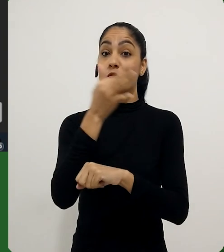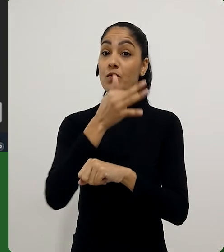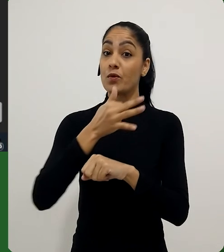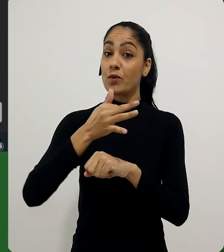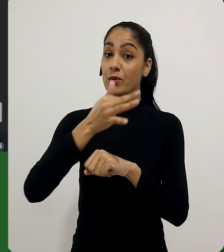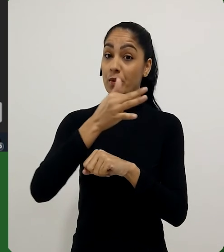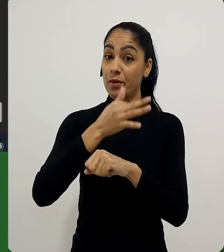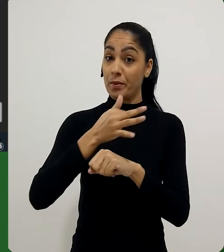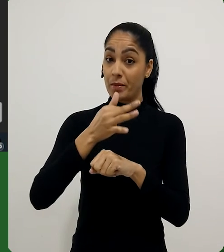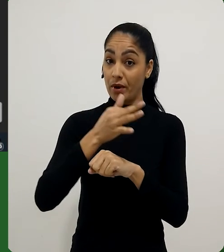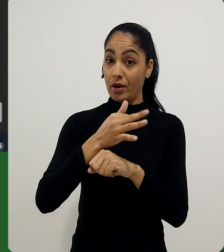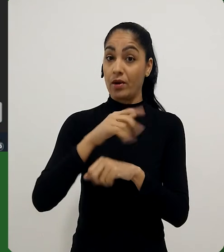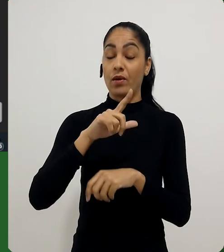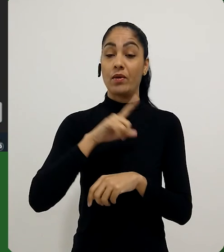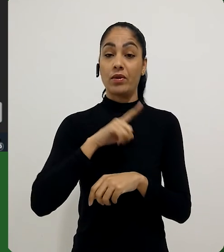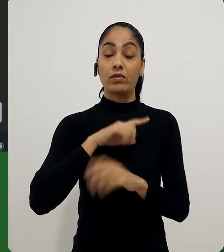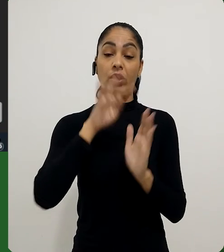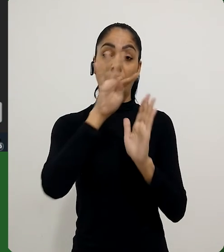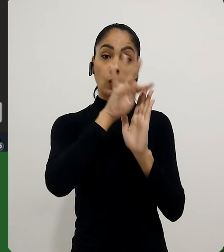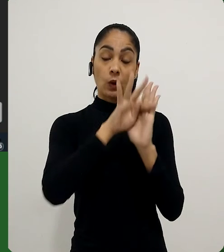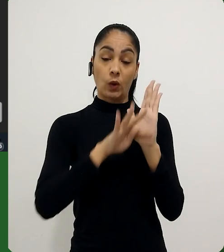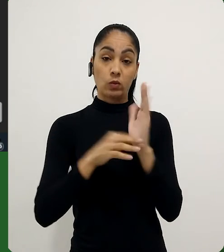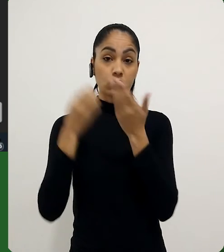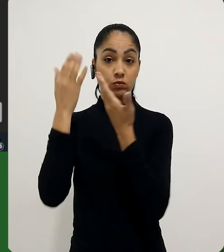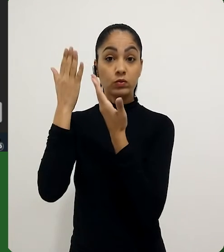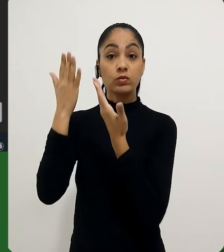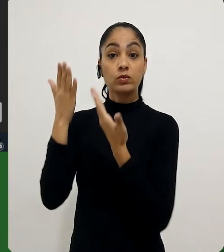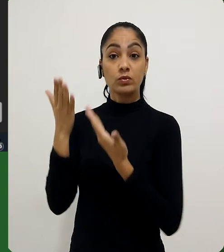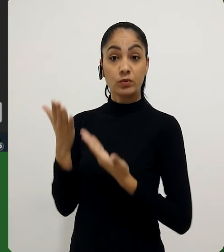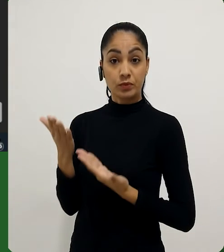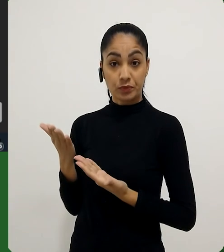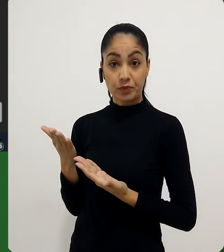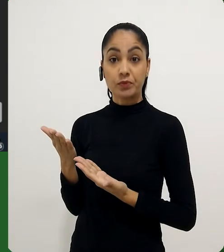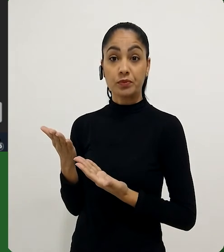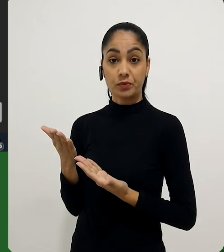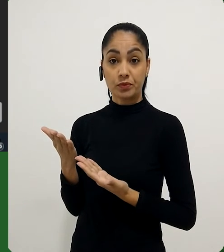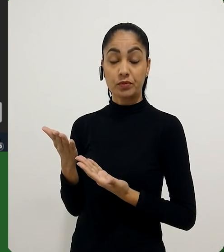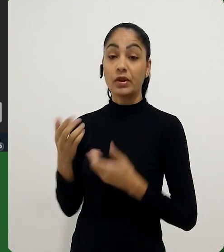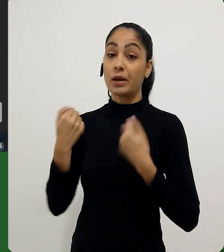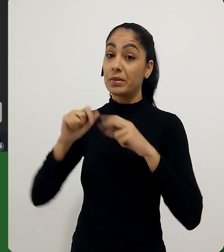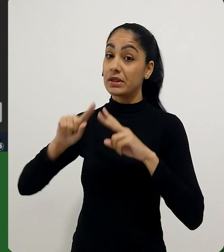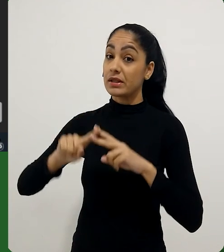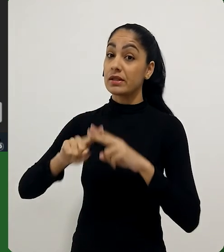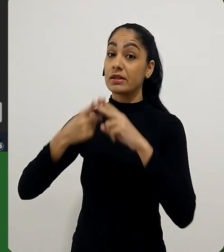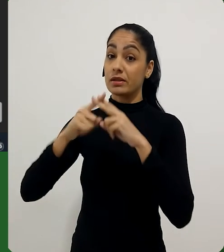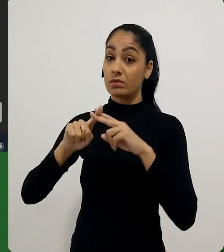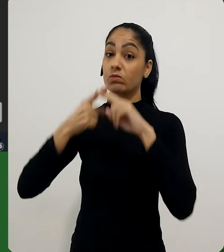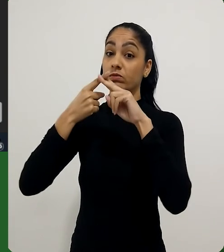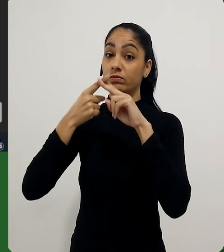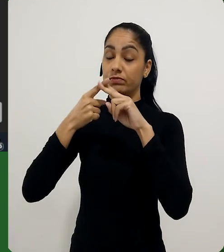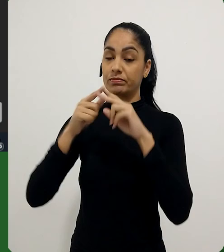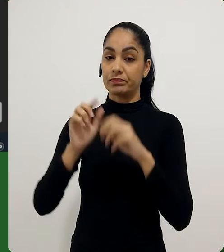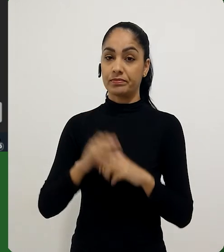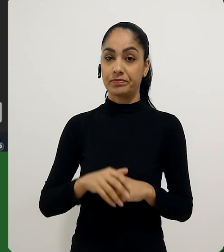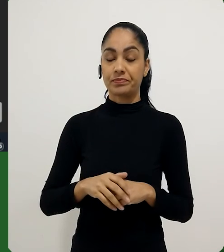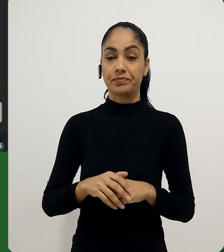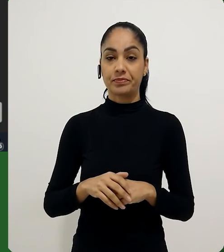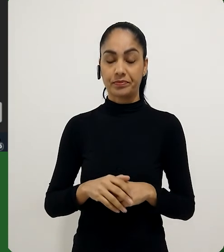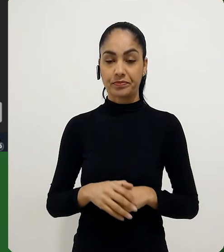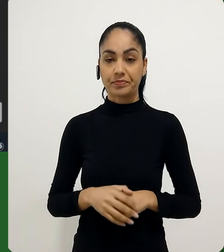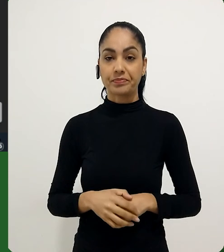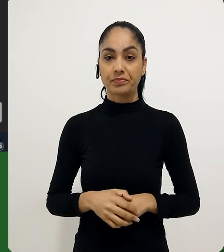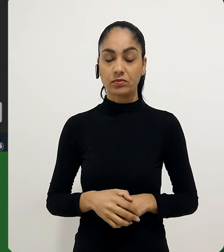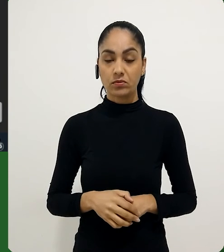mais formal. Então, nós temos aqui, né? É esse texto, esse recado que vocês devem alterar.